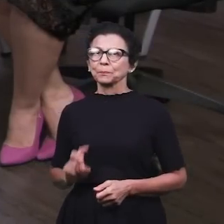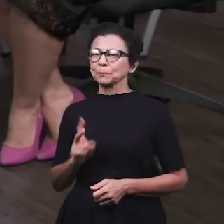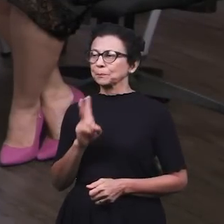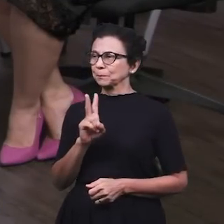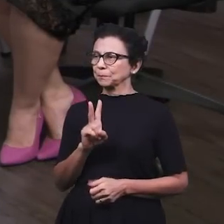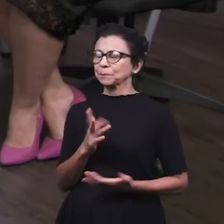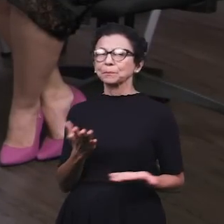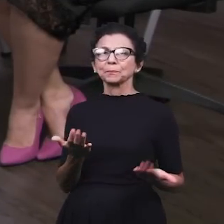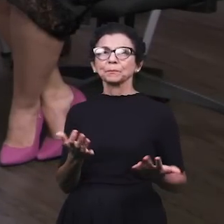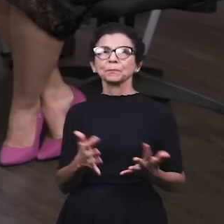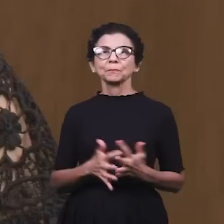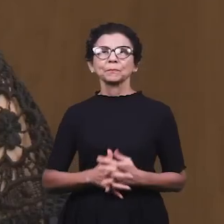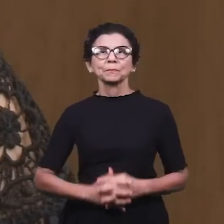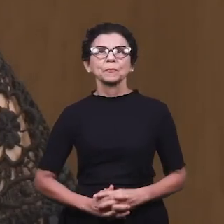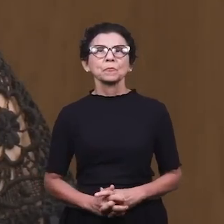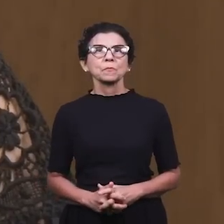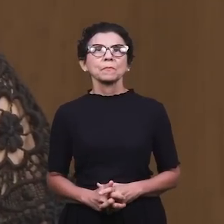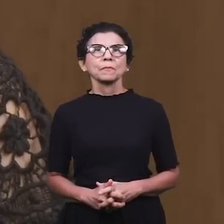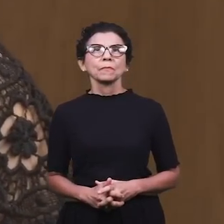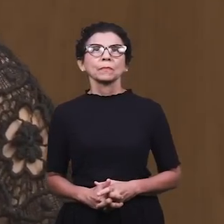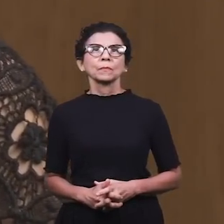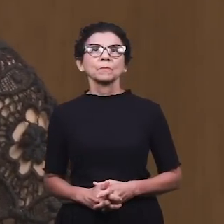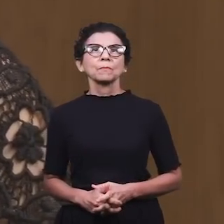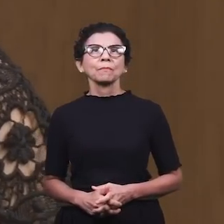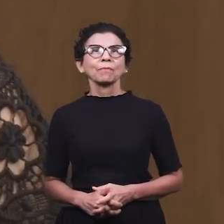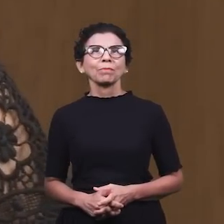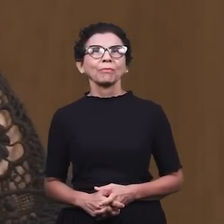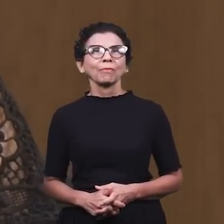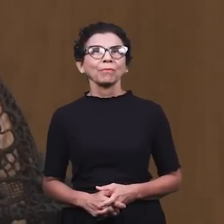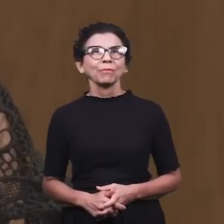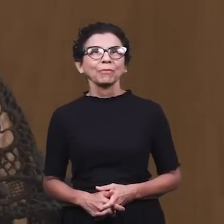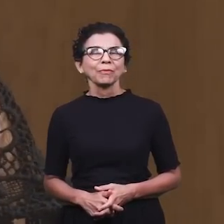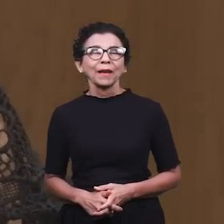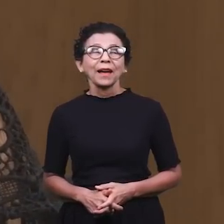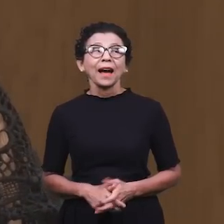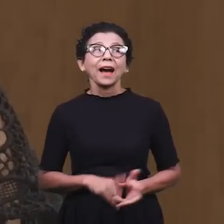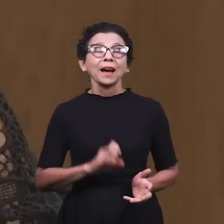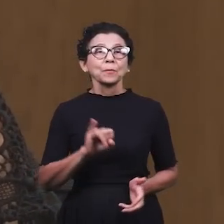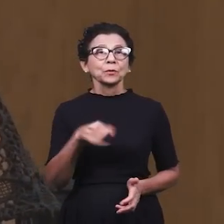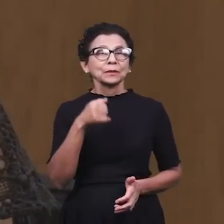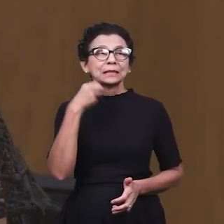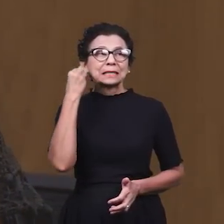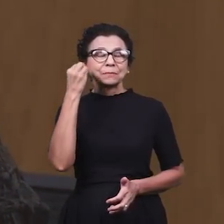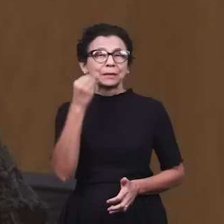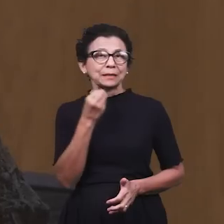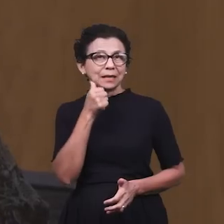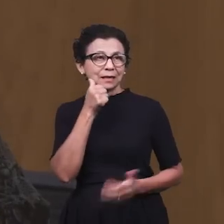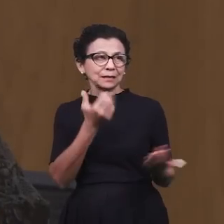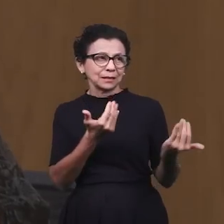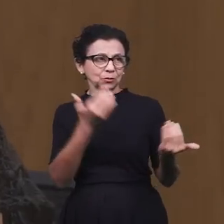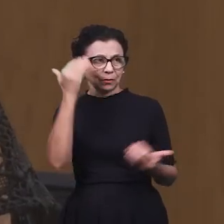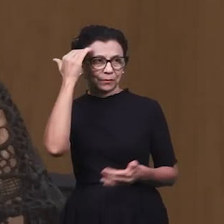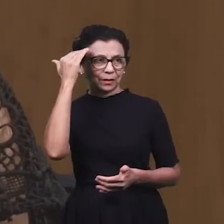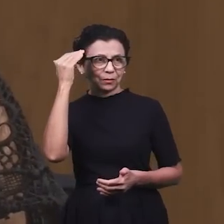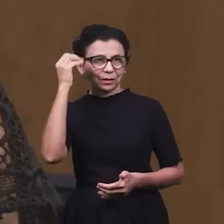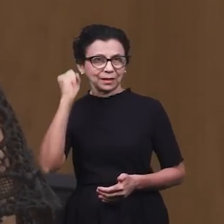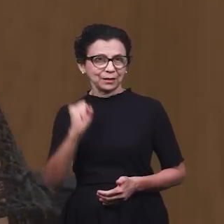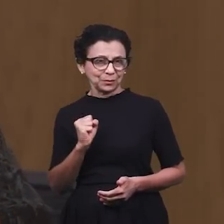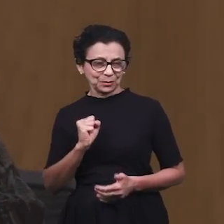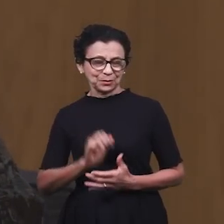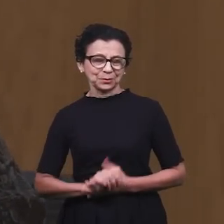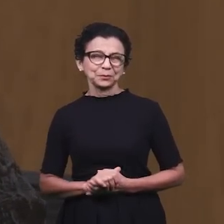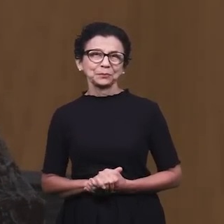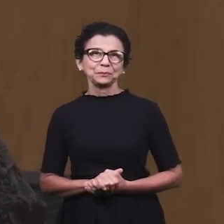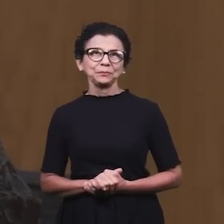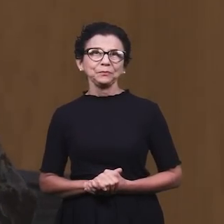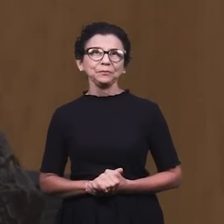planeta. Nínive, vamos continuar então com os nossos jovens aqui? Vamos, pastor Josias. Mas aproveitando a experiência da Min, antes, Leandra